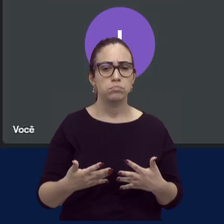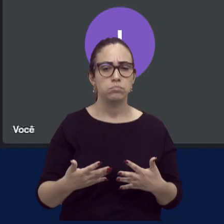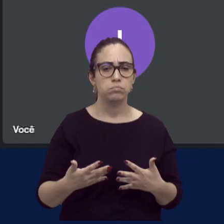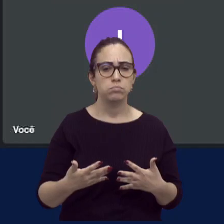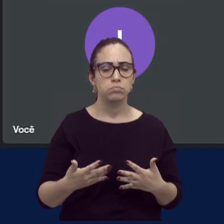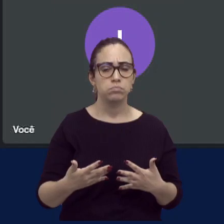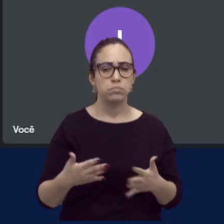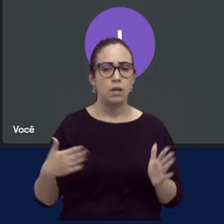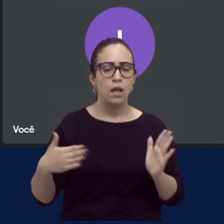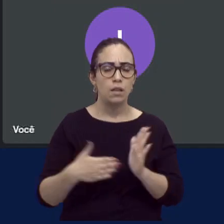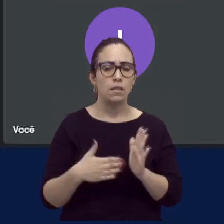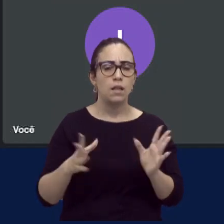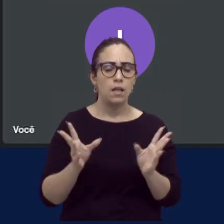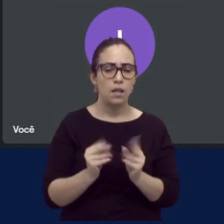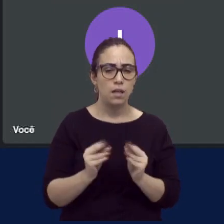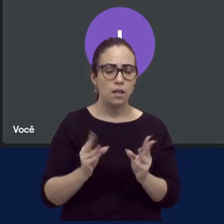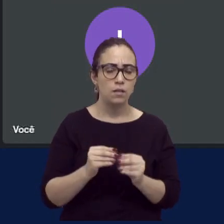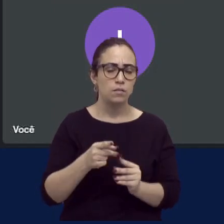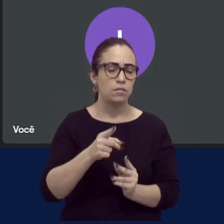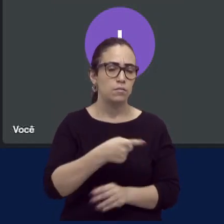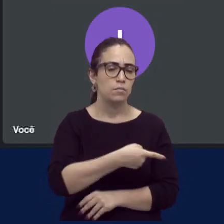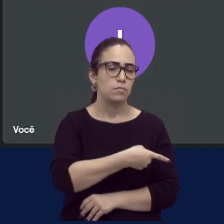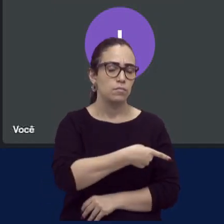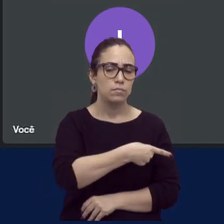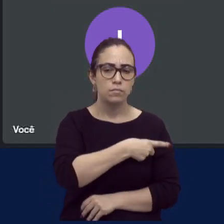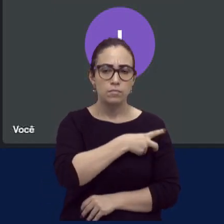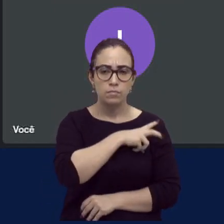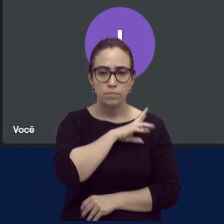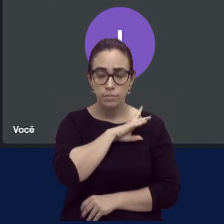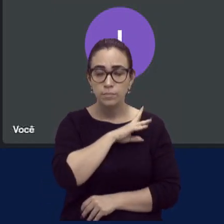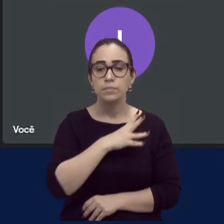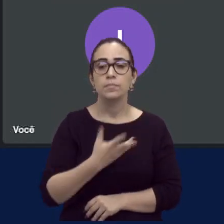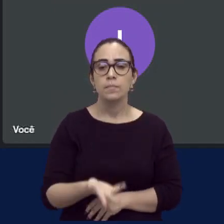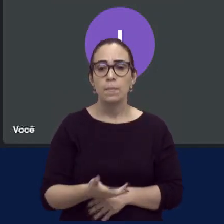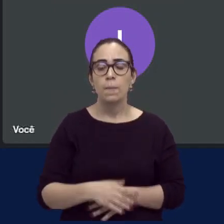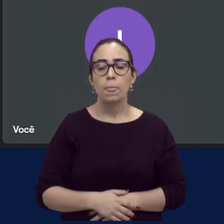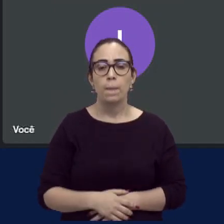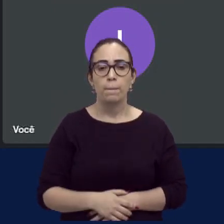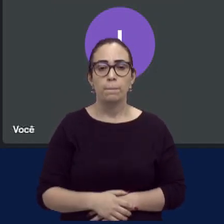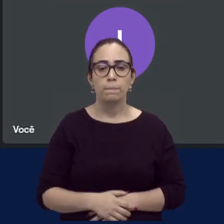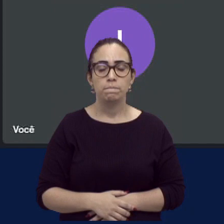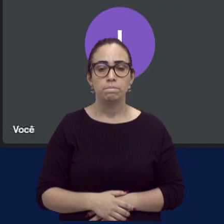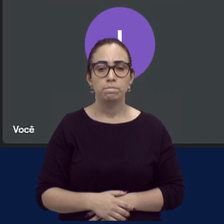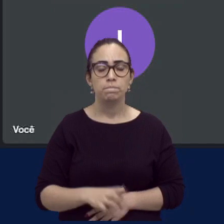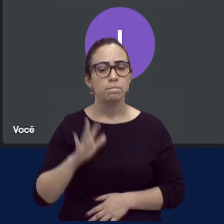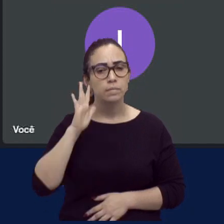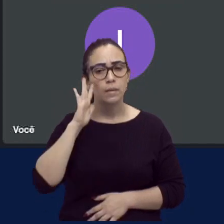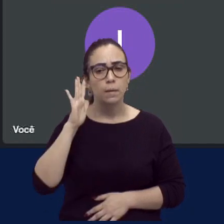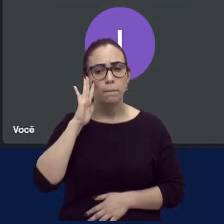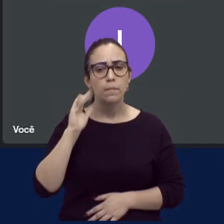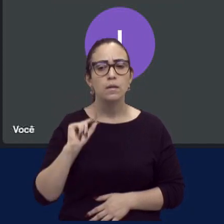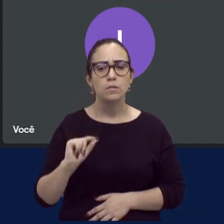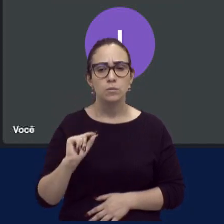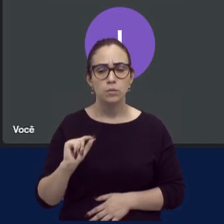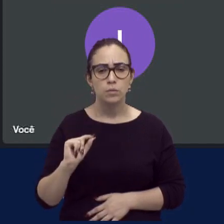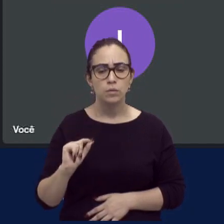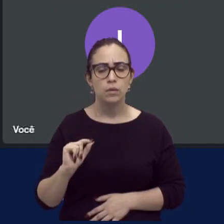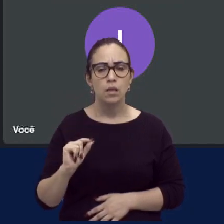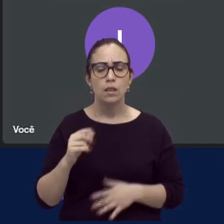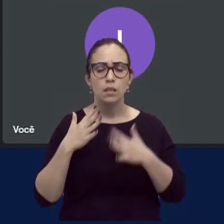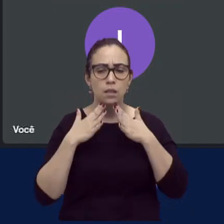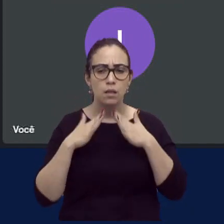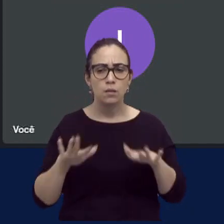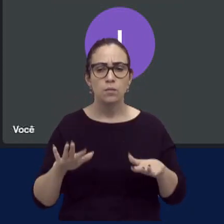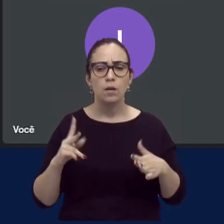né, chegando até o EJA, ao atendimento especializado, tudo isso. Então, imaginem as situações que são naturais